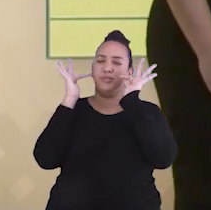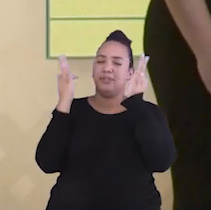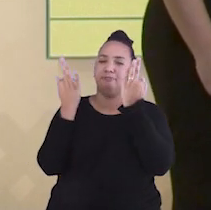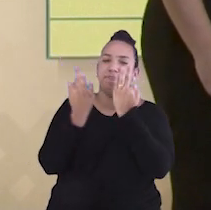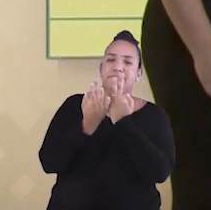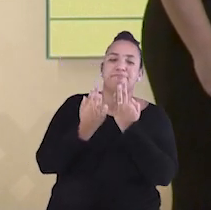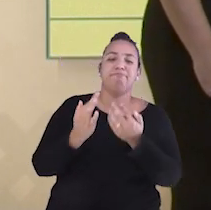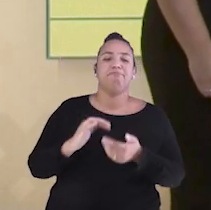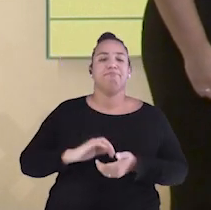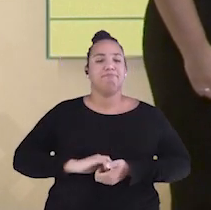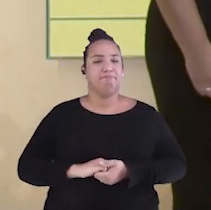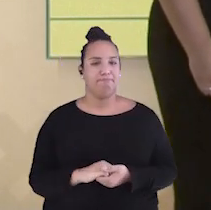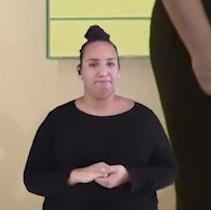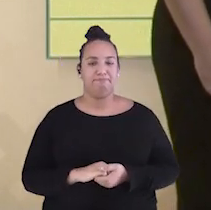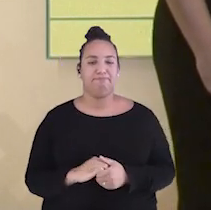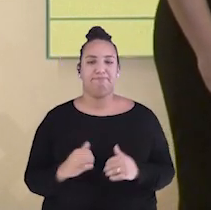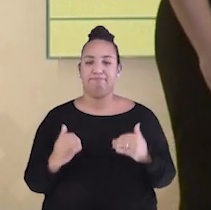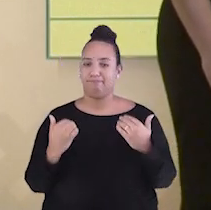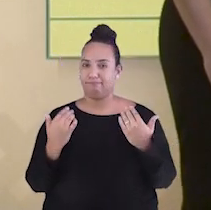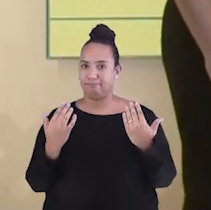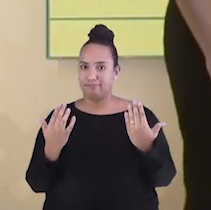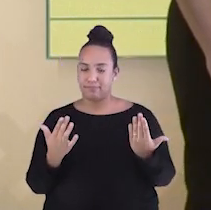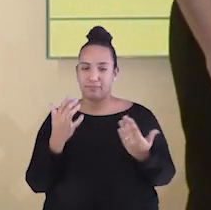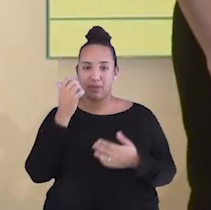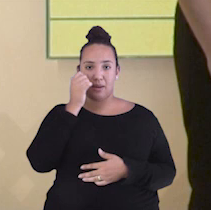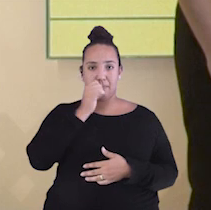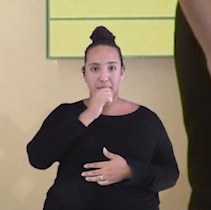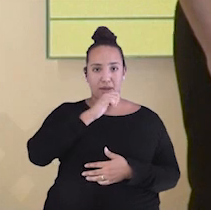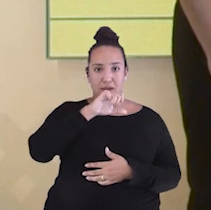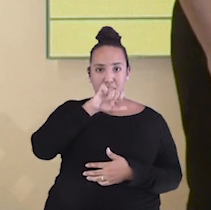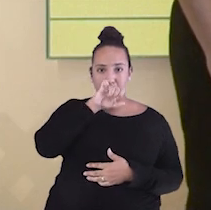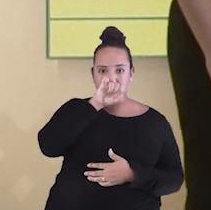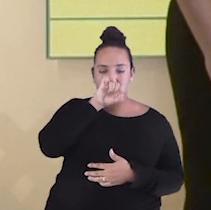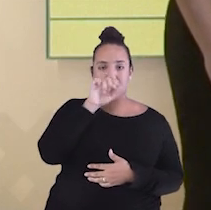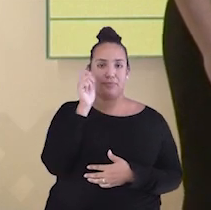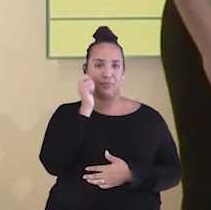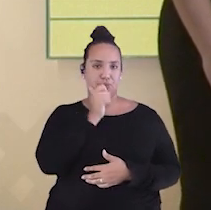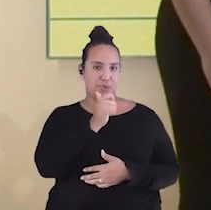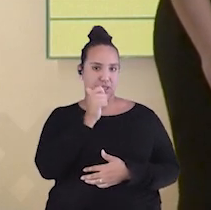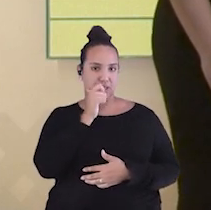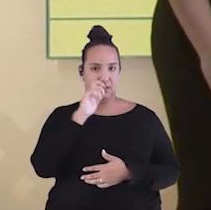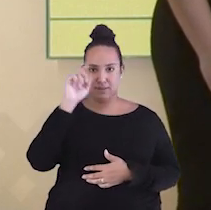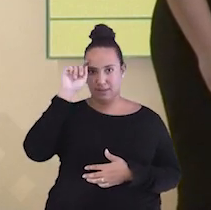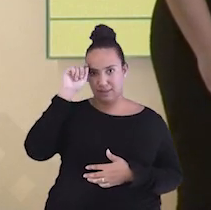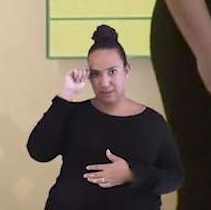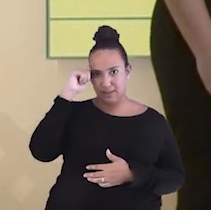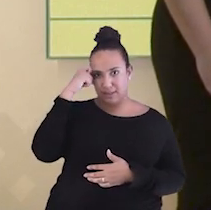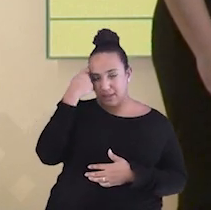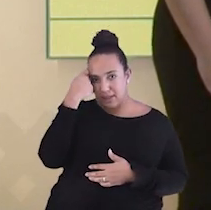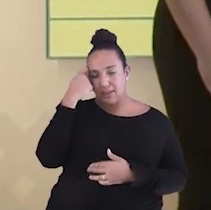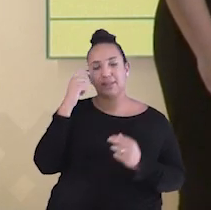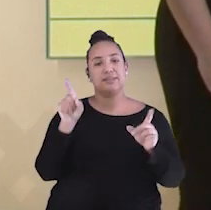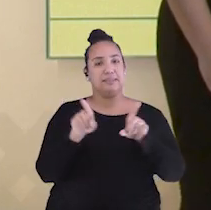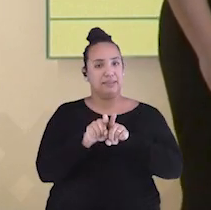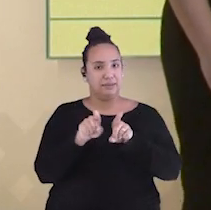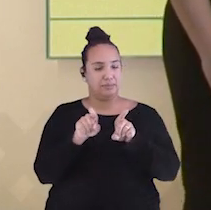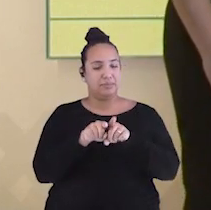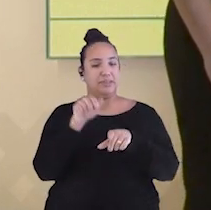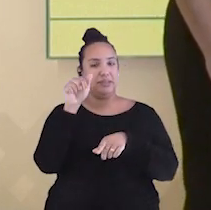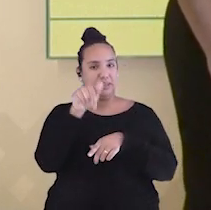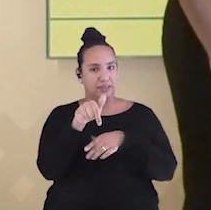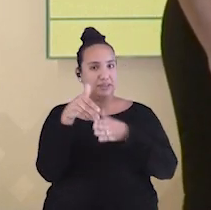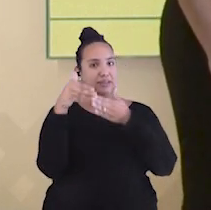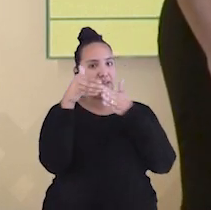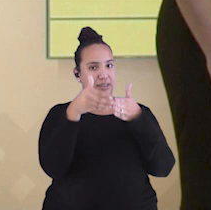famílias. Então, as mães, as mulheres negras que estavam também